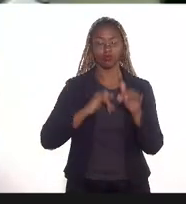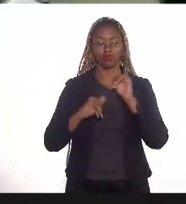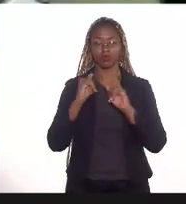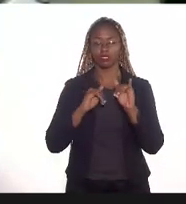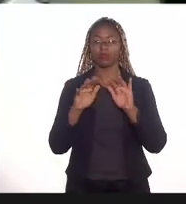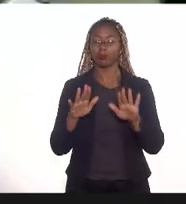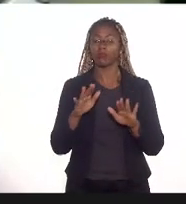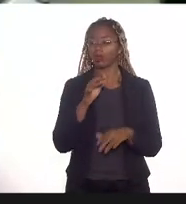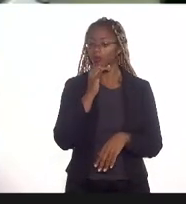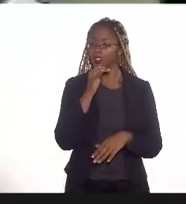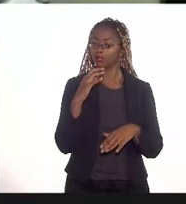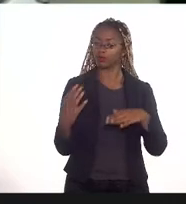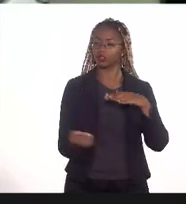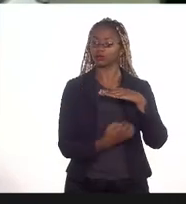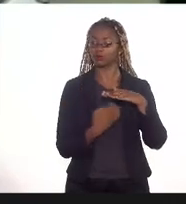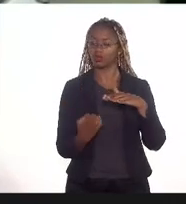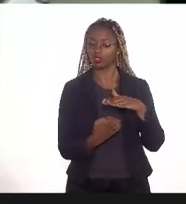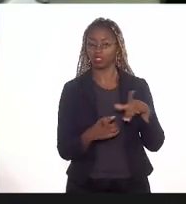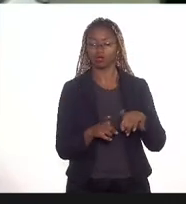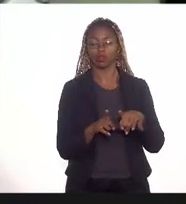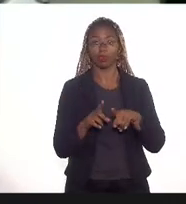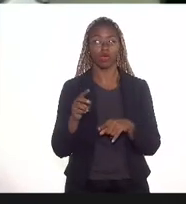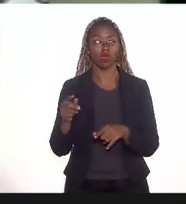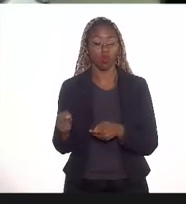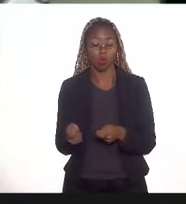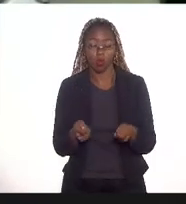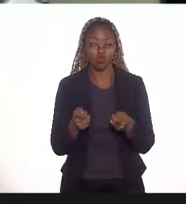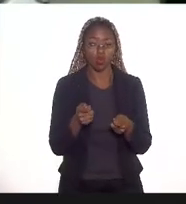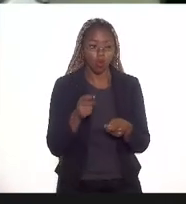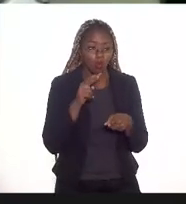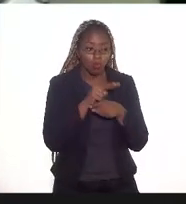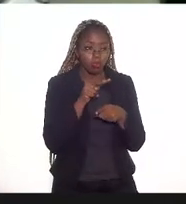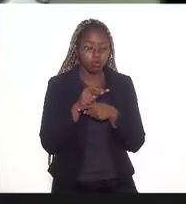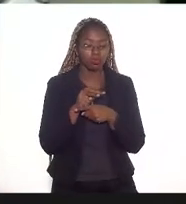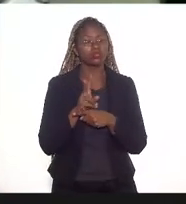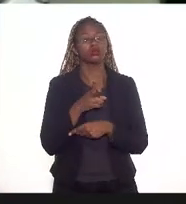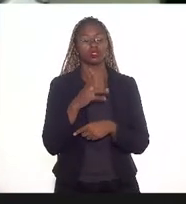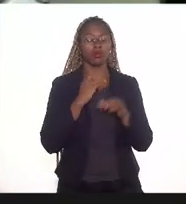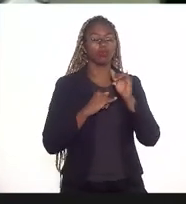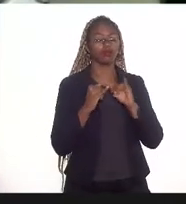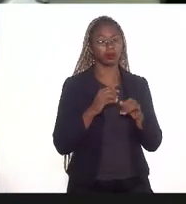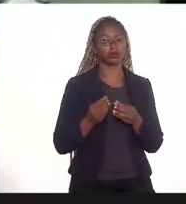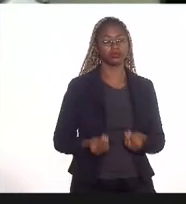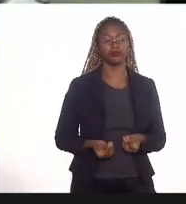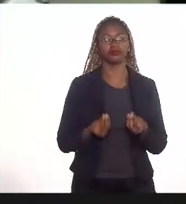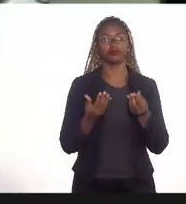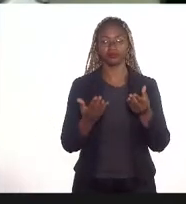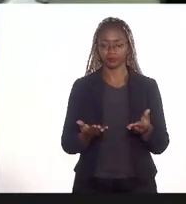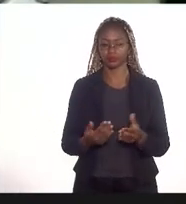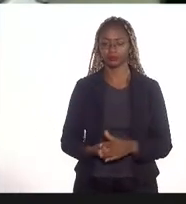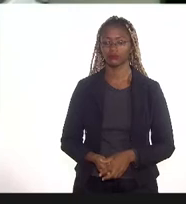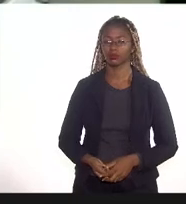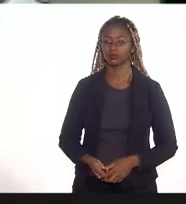relação à empresa e aos órgãos de controle, as informações sempre serão prestadas, sempre que questionadas. O seu